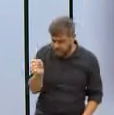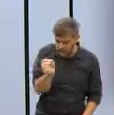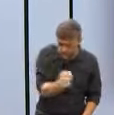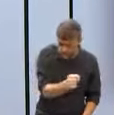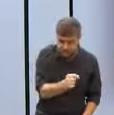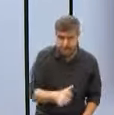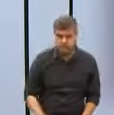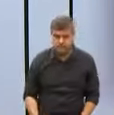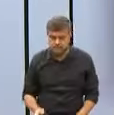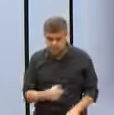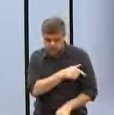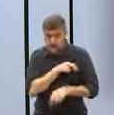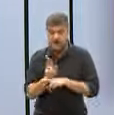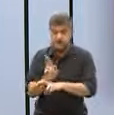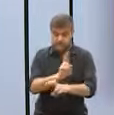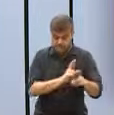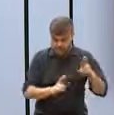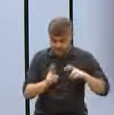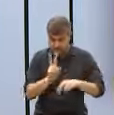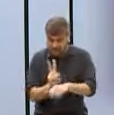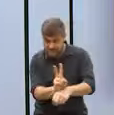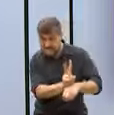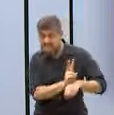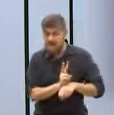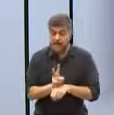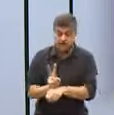E claro, fiscalizando